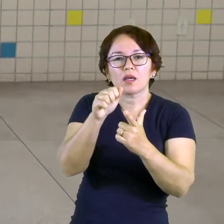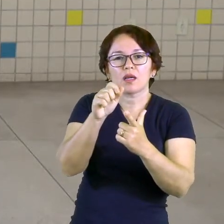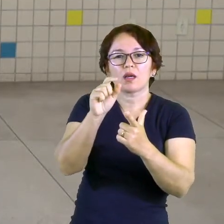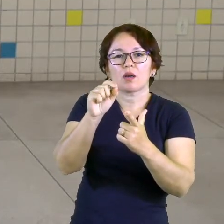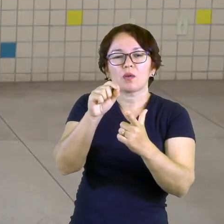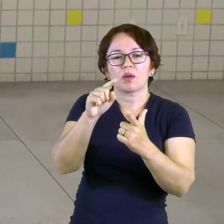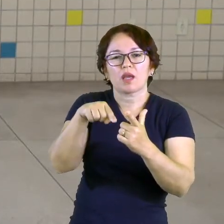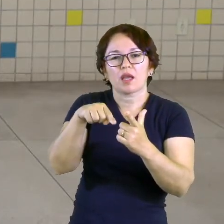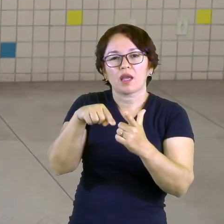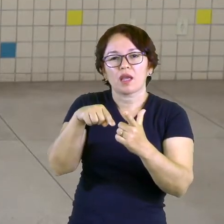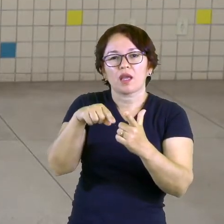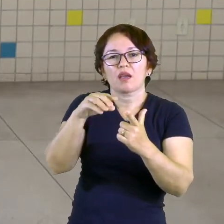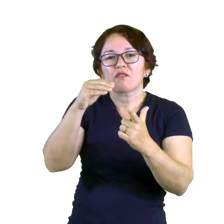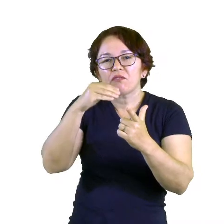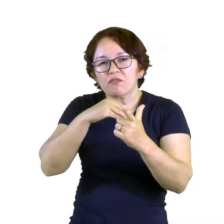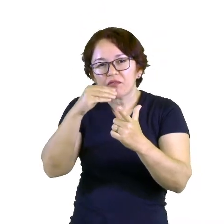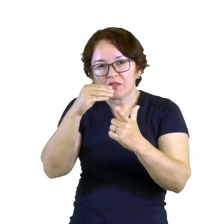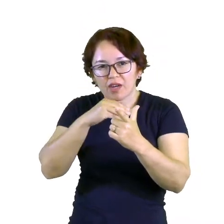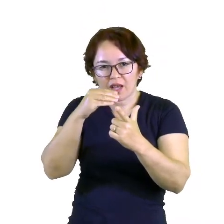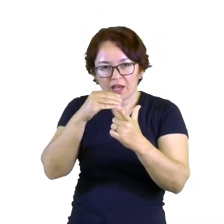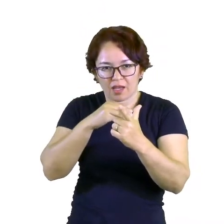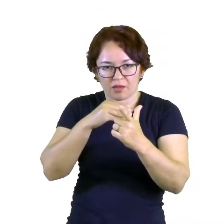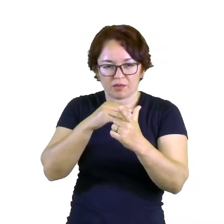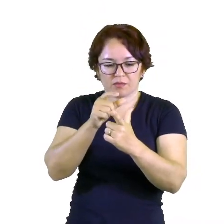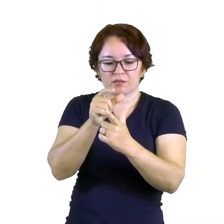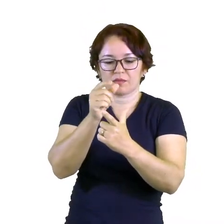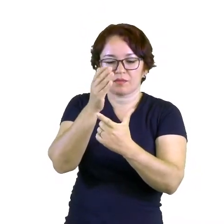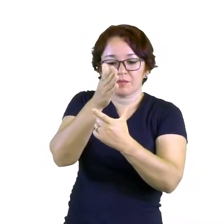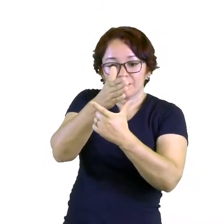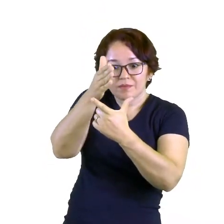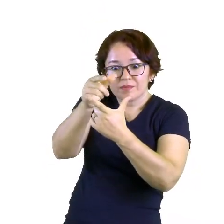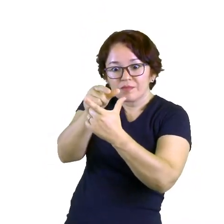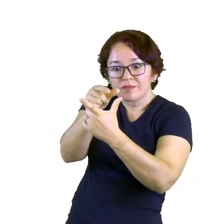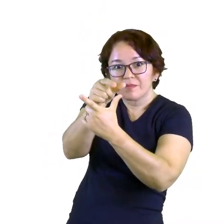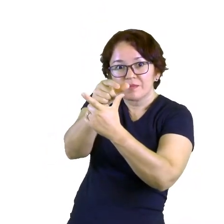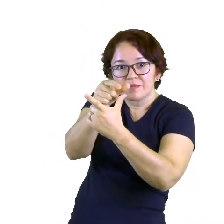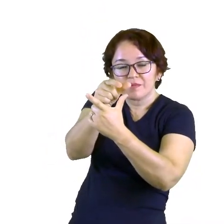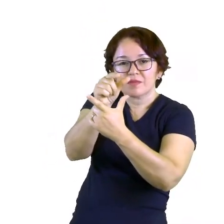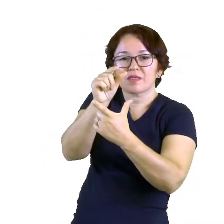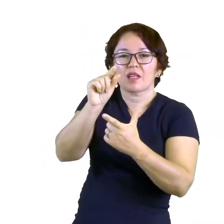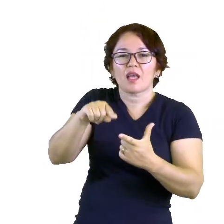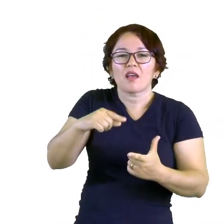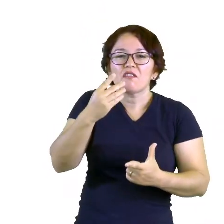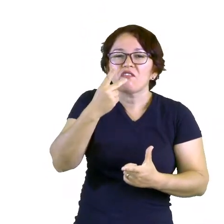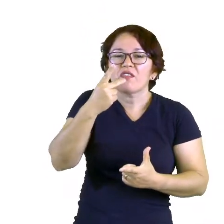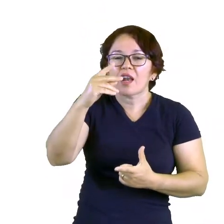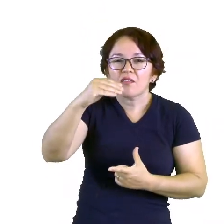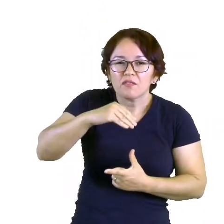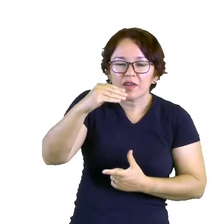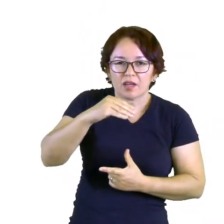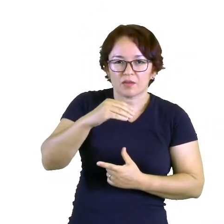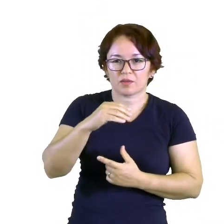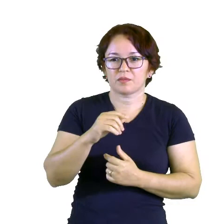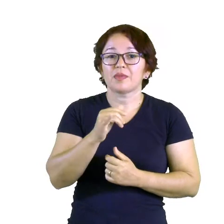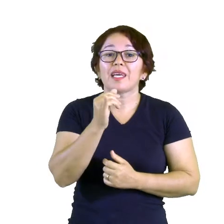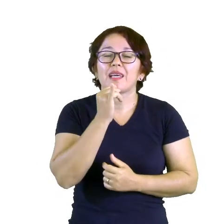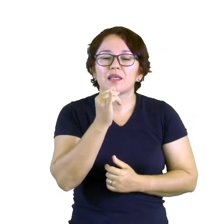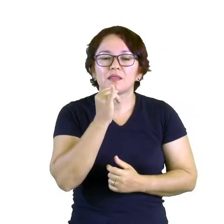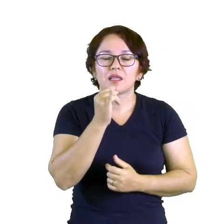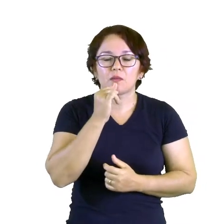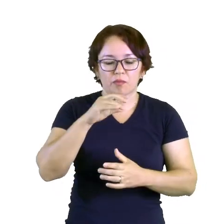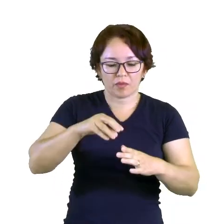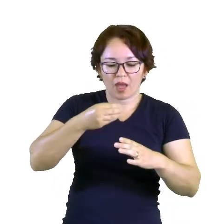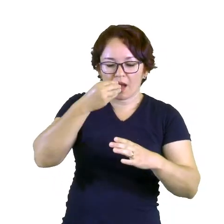intensidade, quando a gente fala ela com menos força. Por exemplo, a palavra pipoca. Na palavra pipoca,